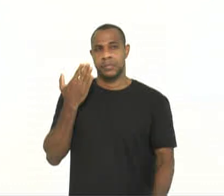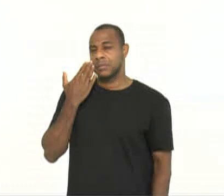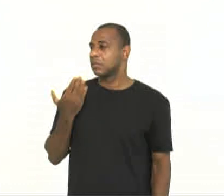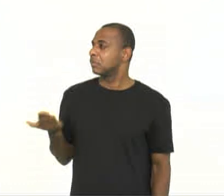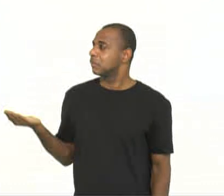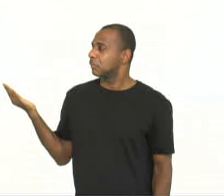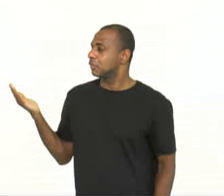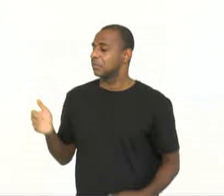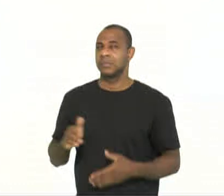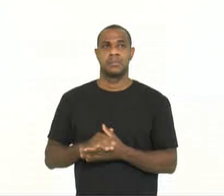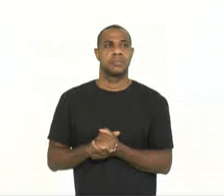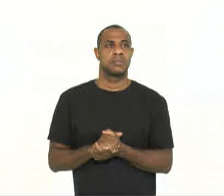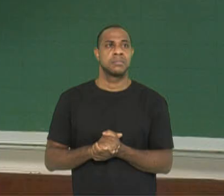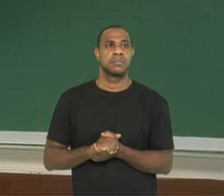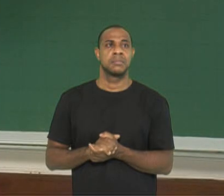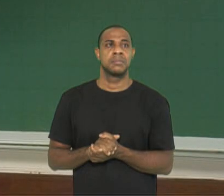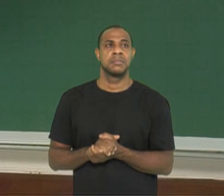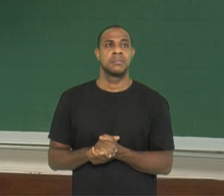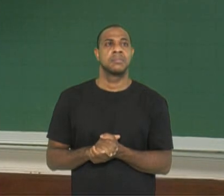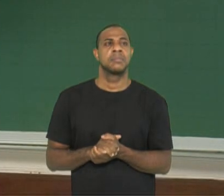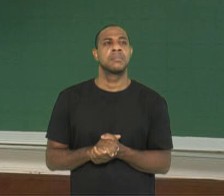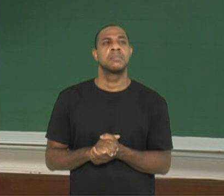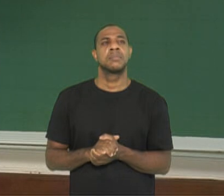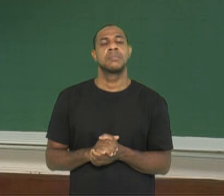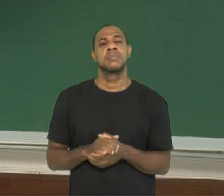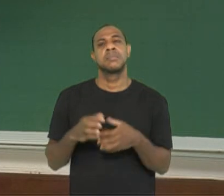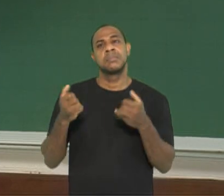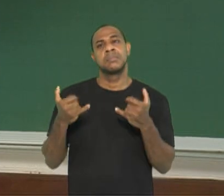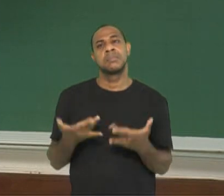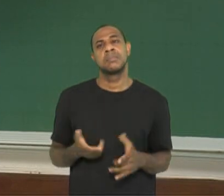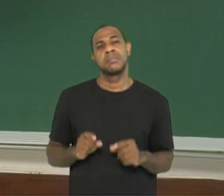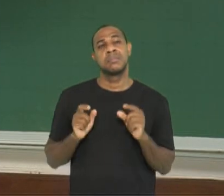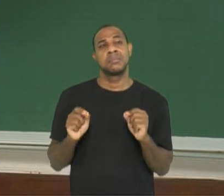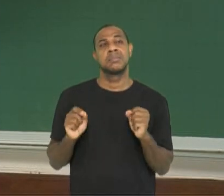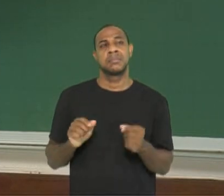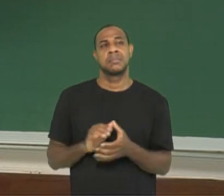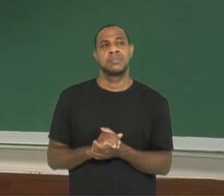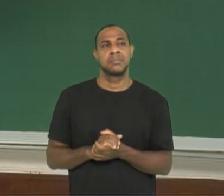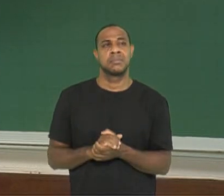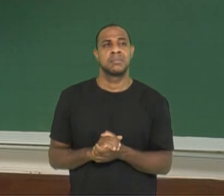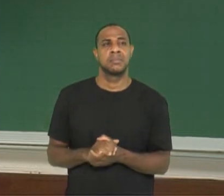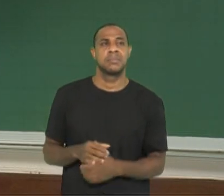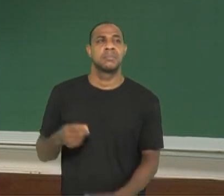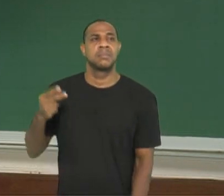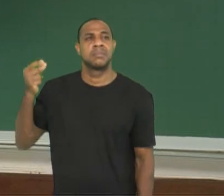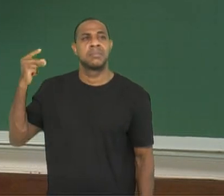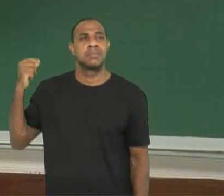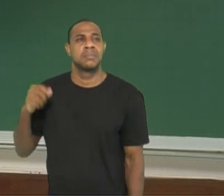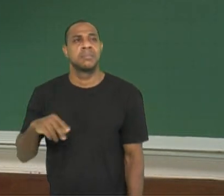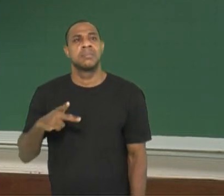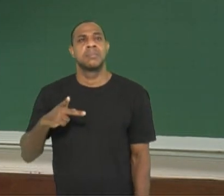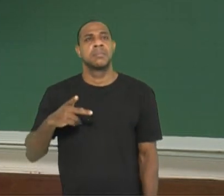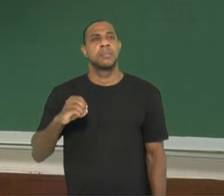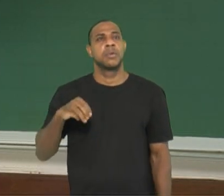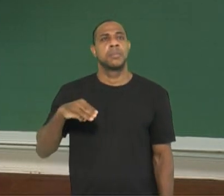e texto. O que eu tenho que falar? Alusão ao pão e circo. O que é o pão e circo? Quando a antiga